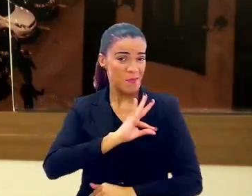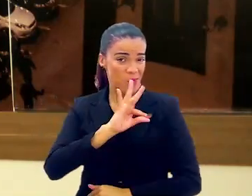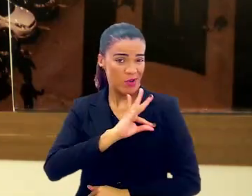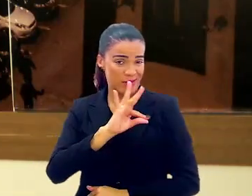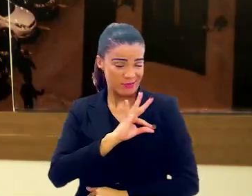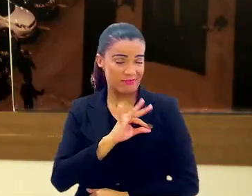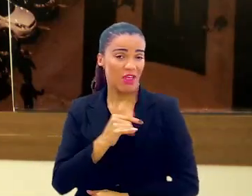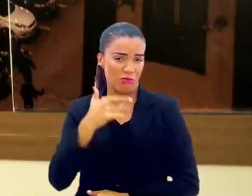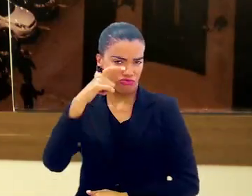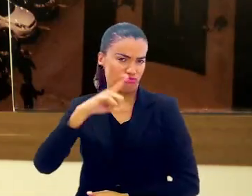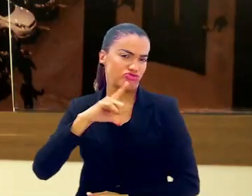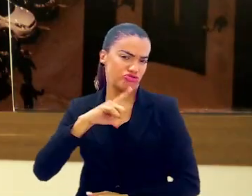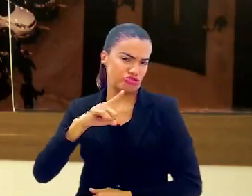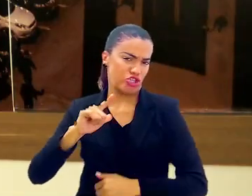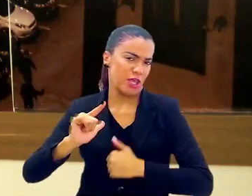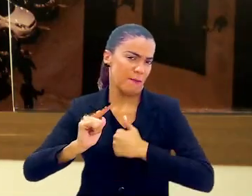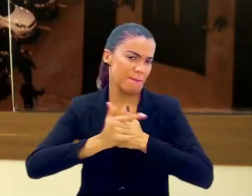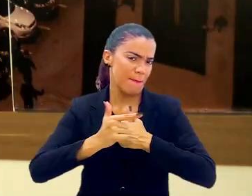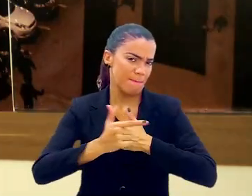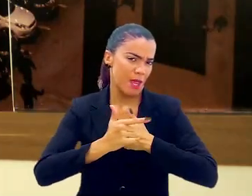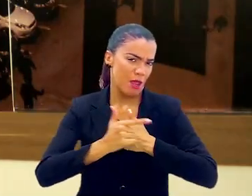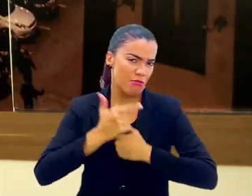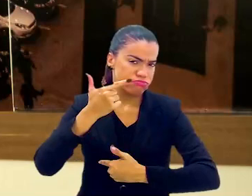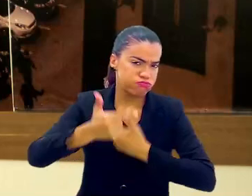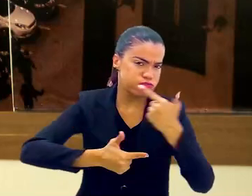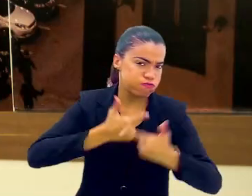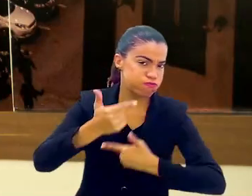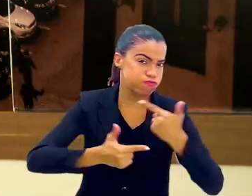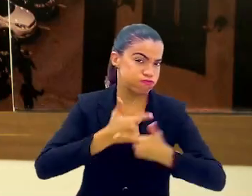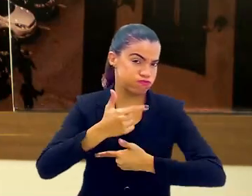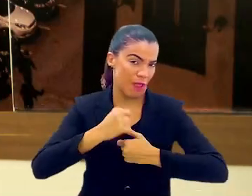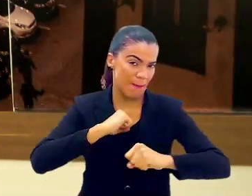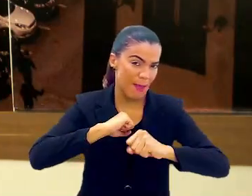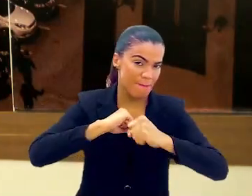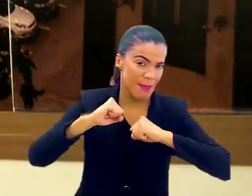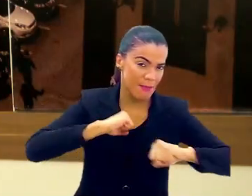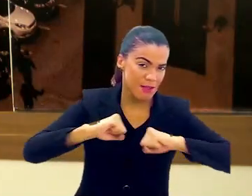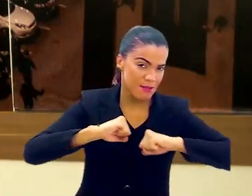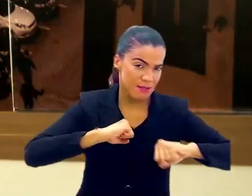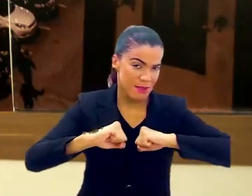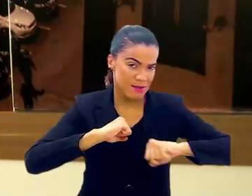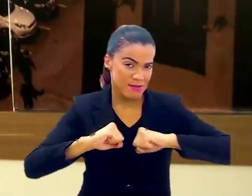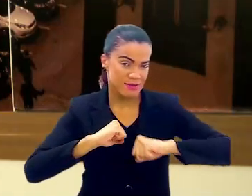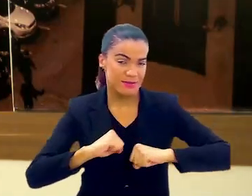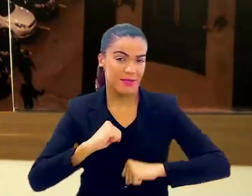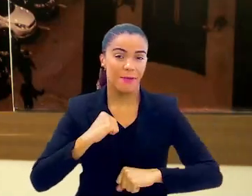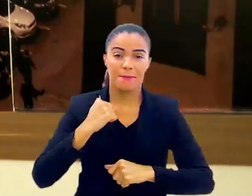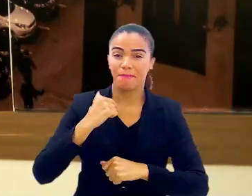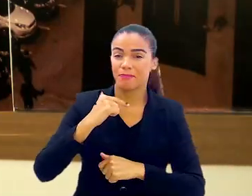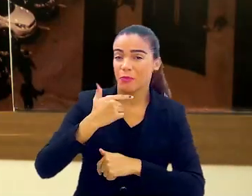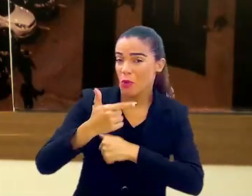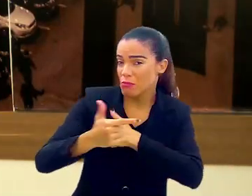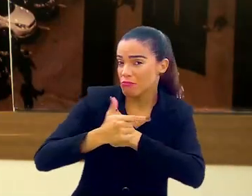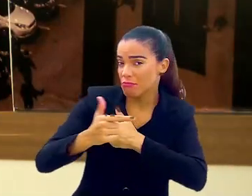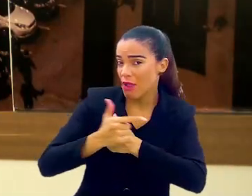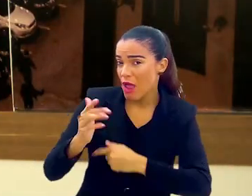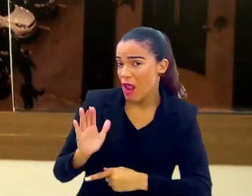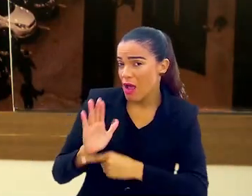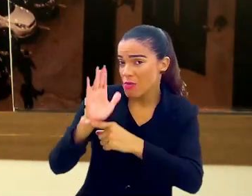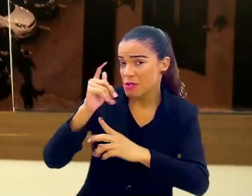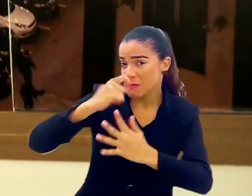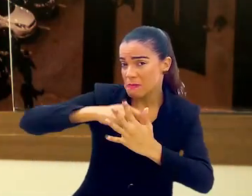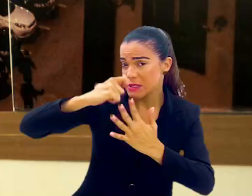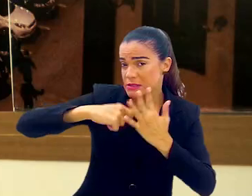tinha tarefas na minha militância, né? As minhas tarefas, além de uma